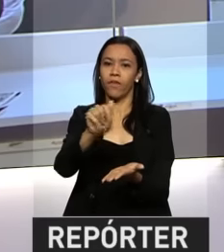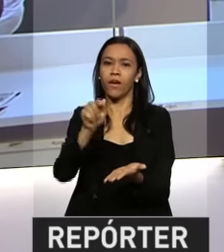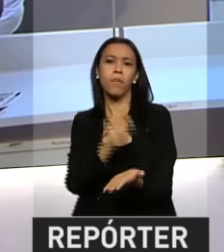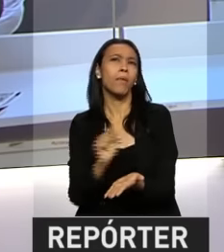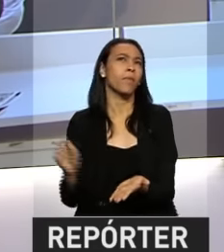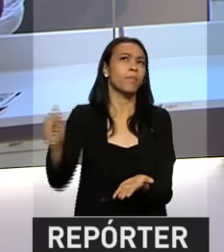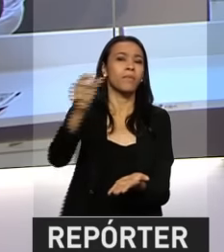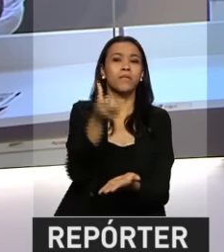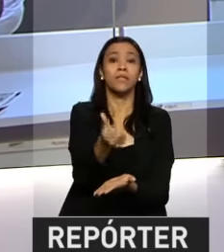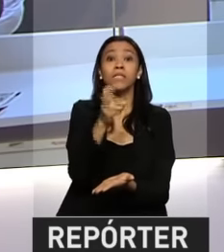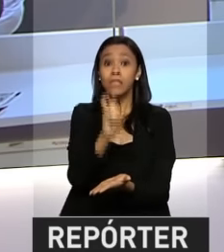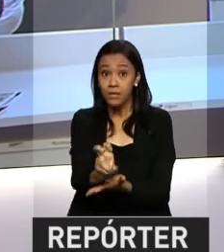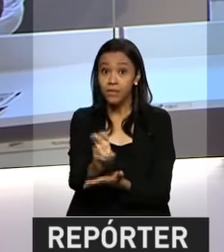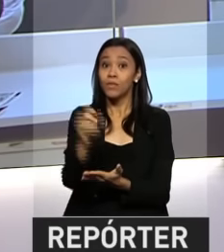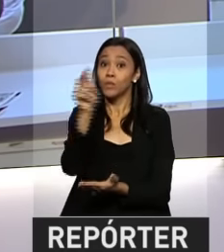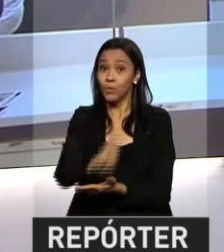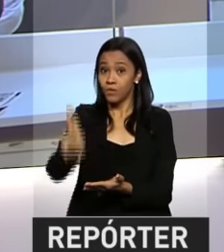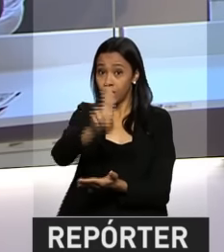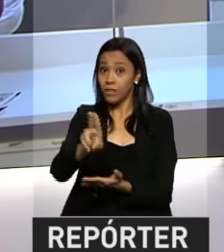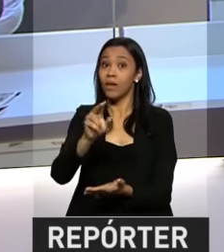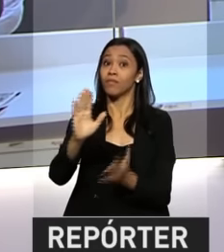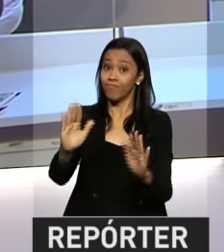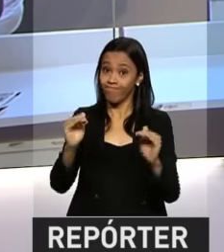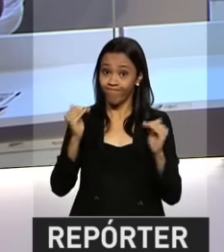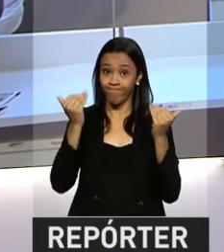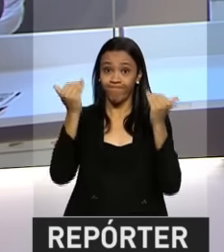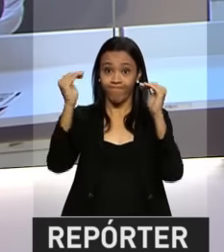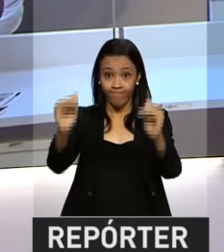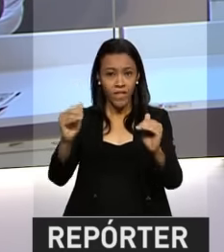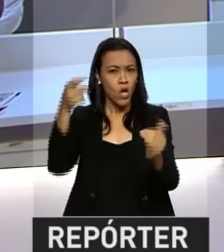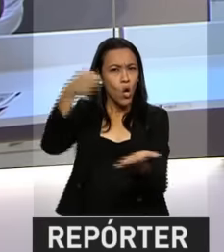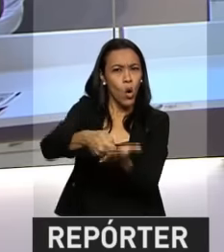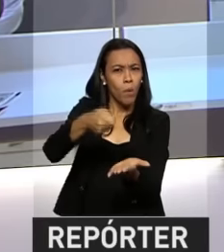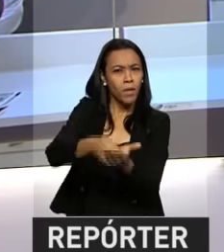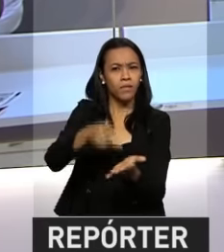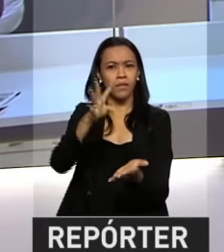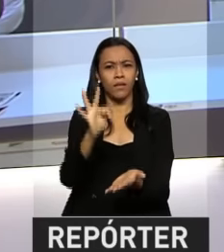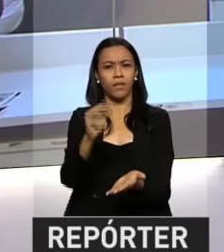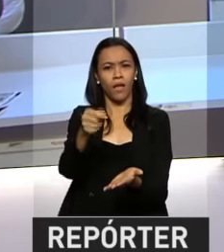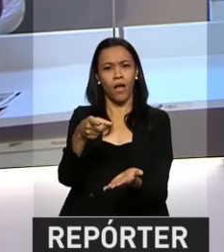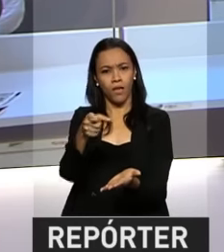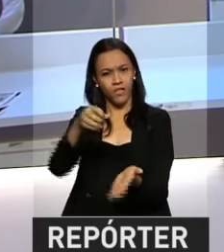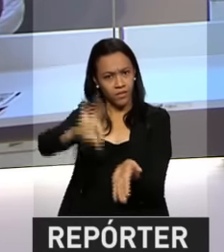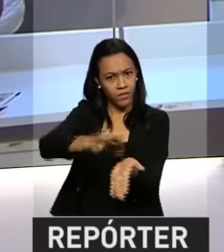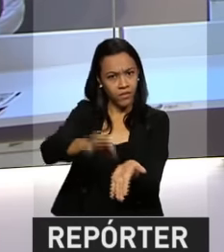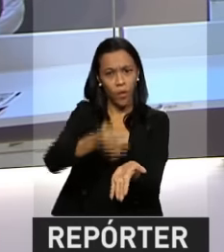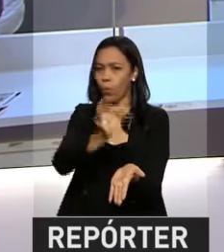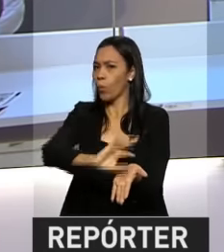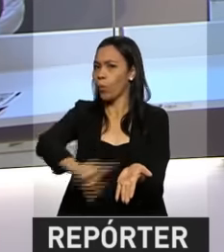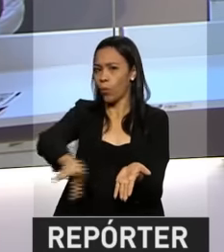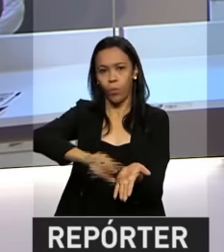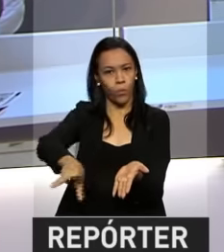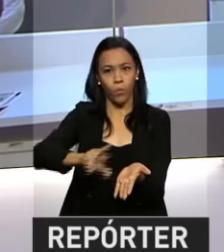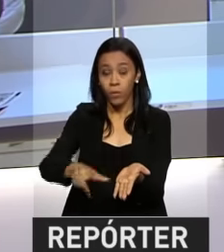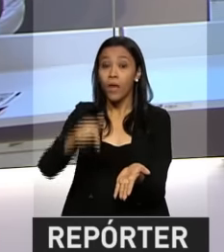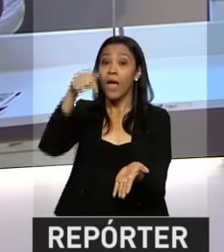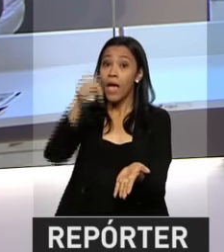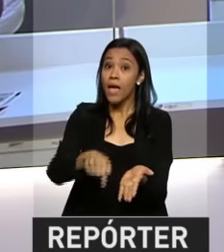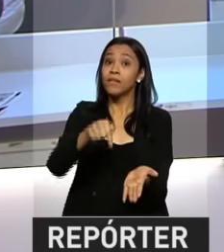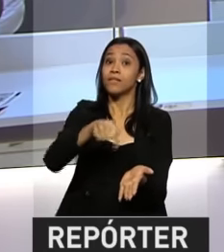65 instituições públicas de ensino superior não há cobrança da taxa de inscrição esta segunda edição de